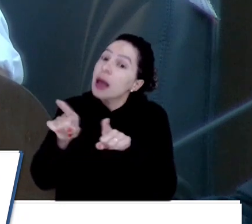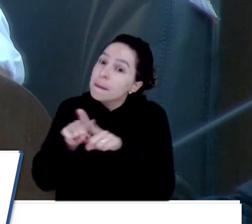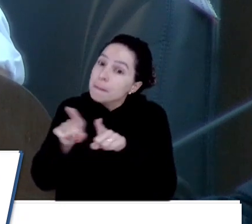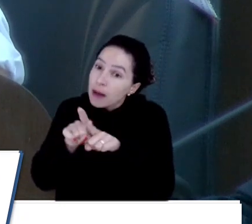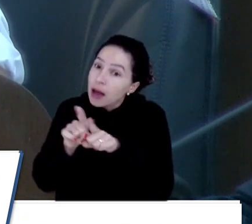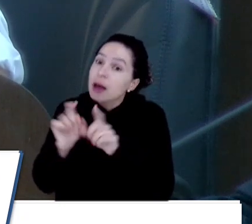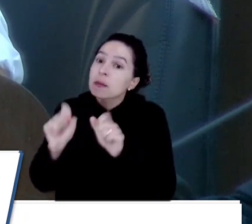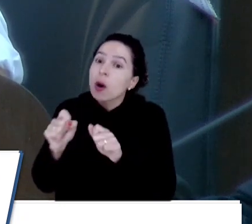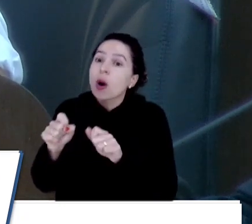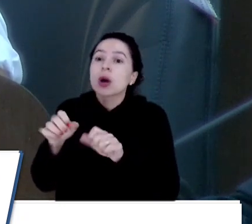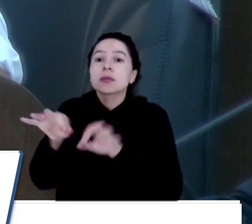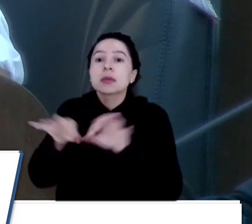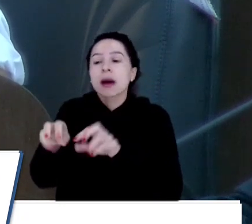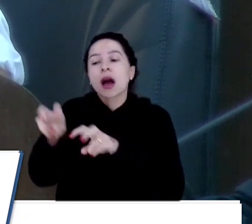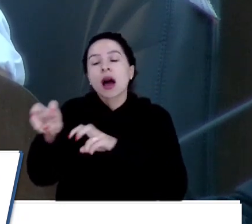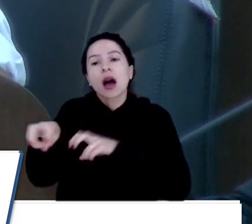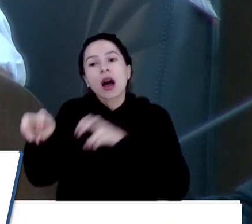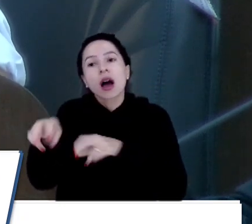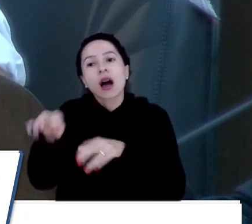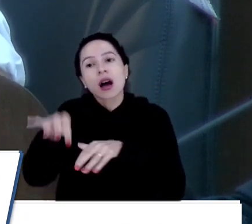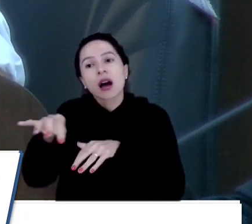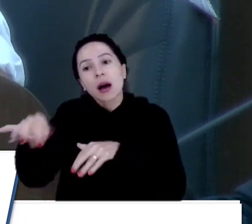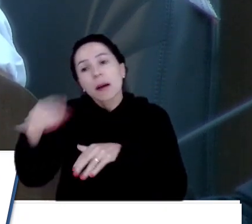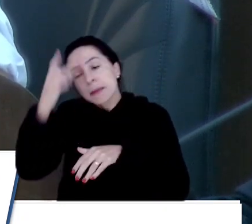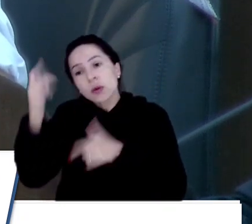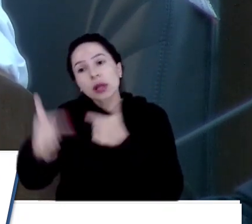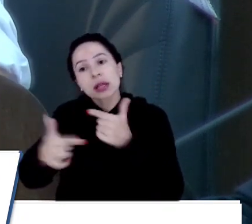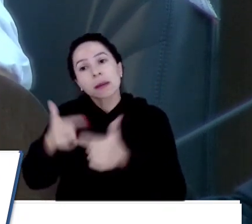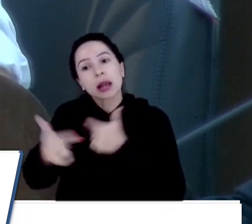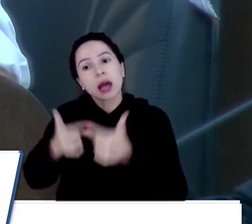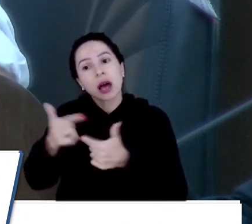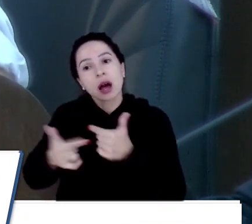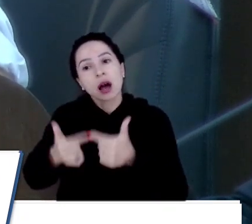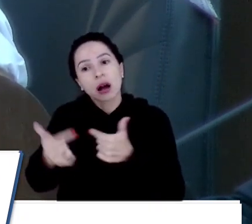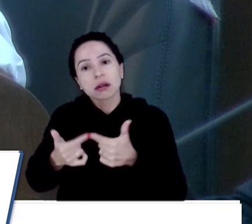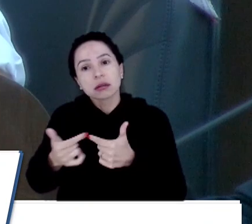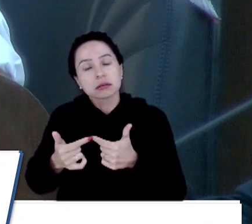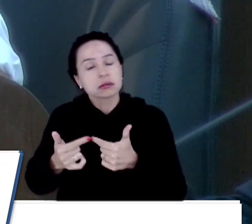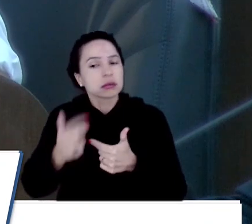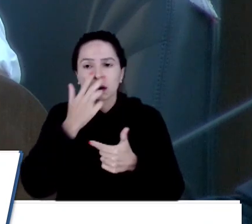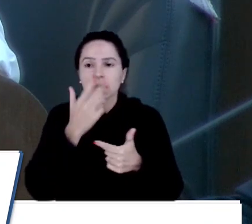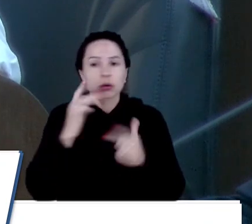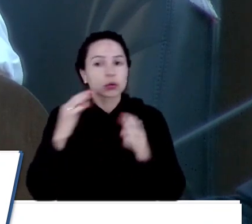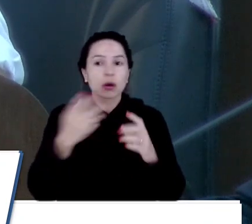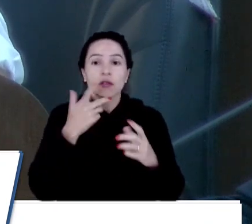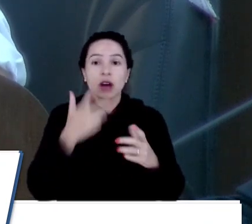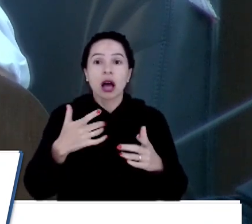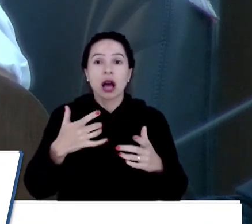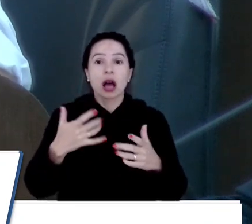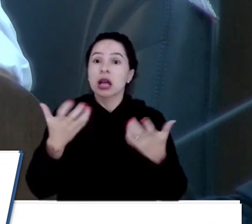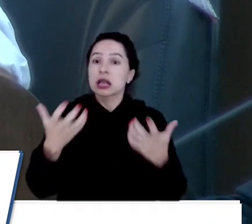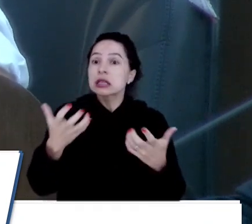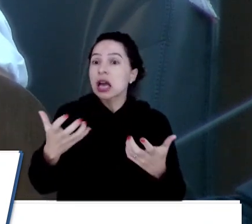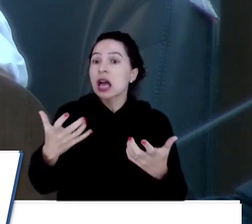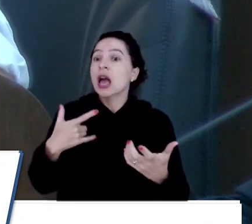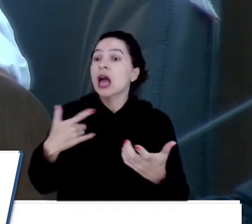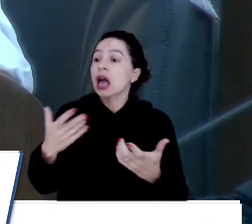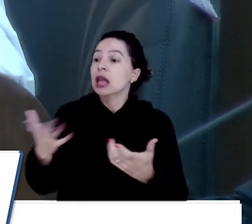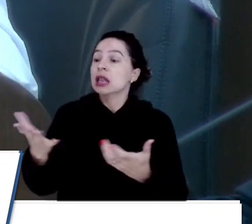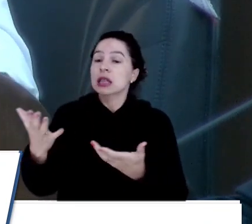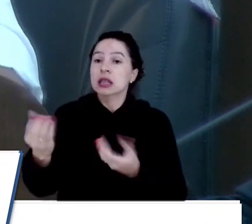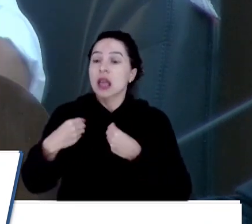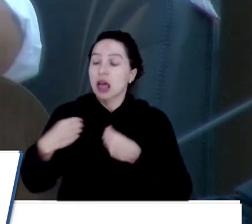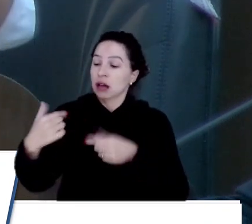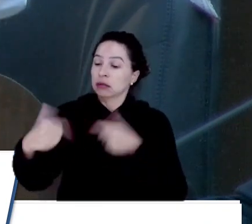uma laboterapia, pessoas trabalhar. Como diz todo mundo aí, aqueles dá a varinha para o cara